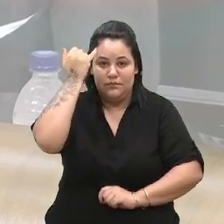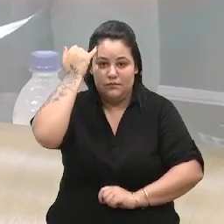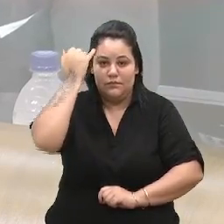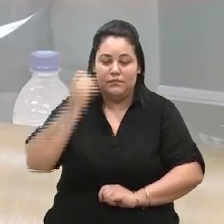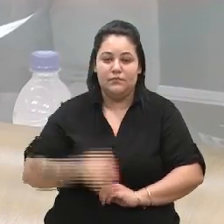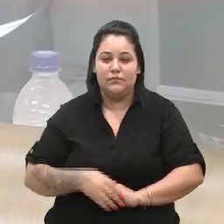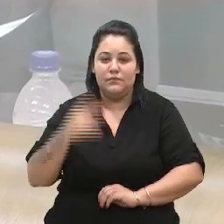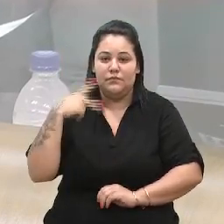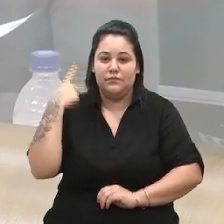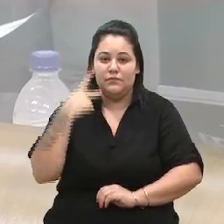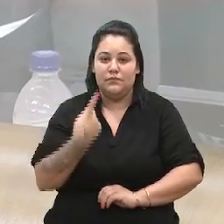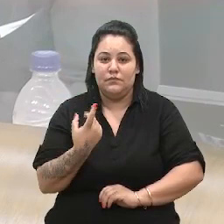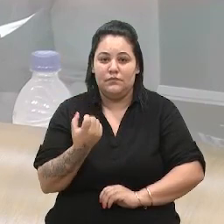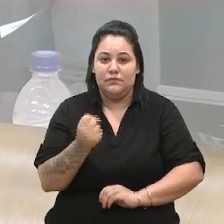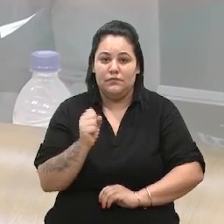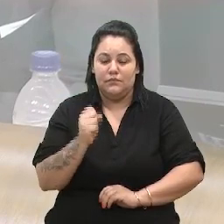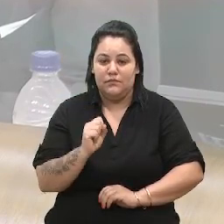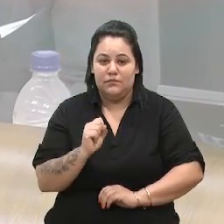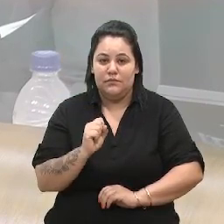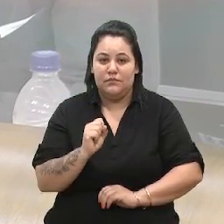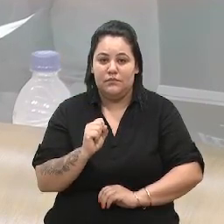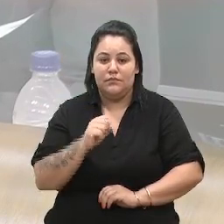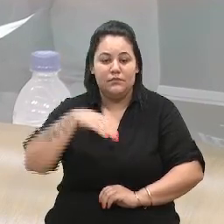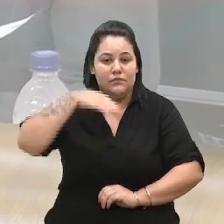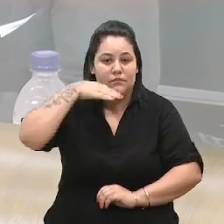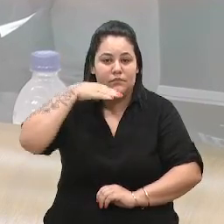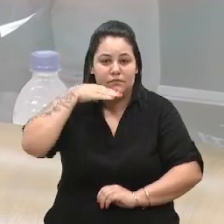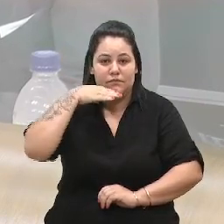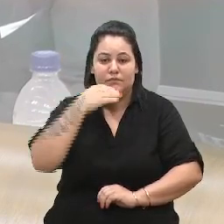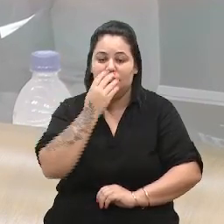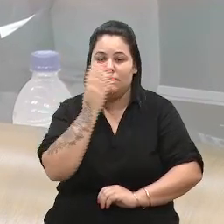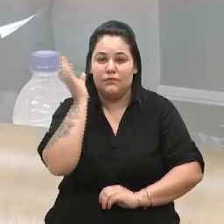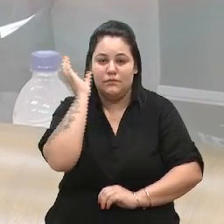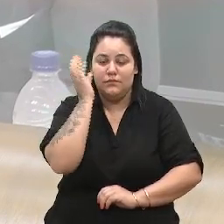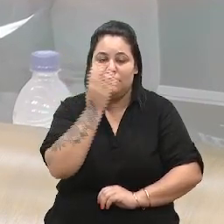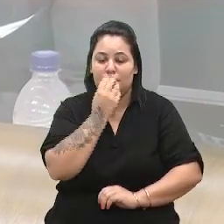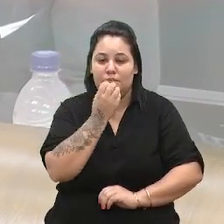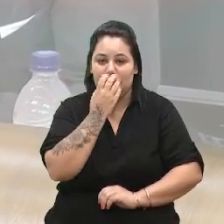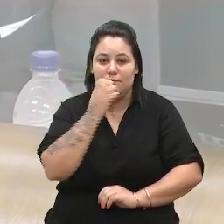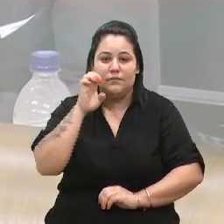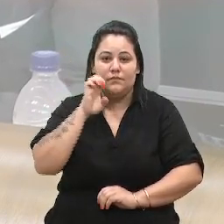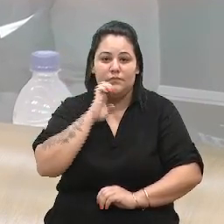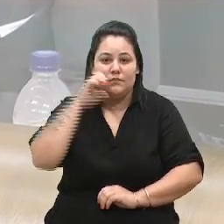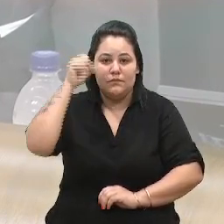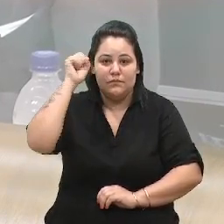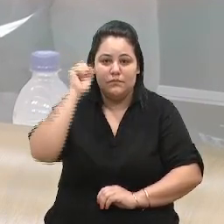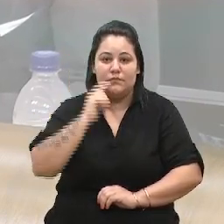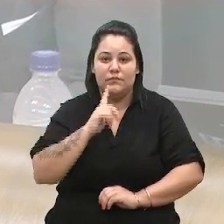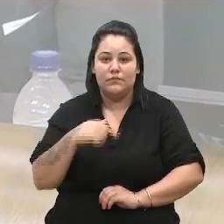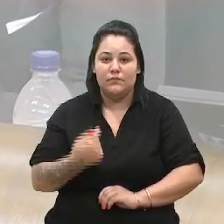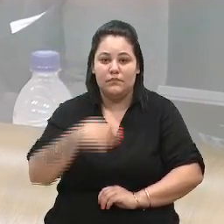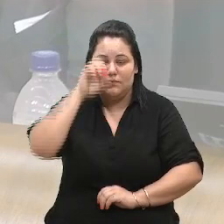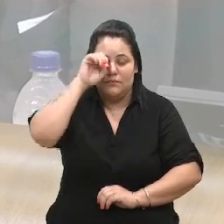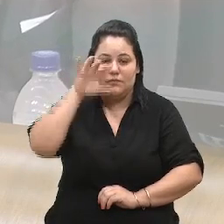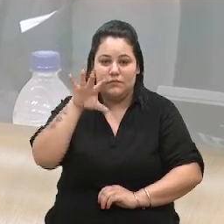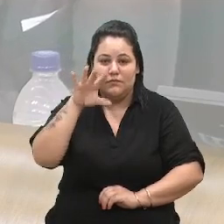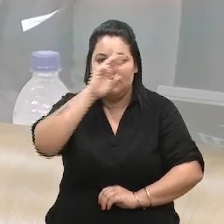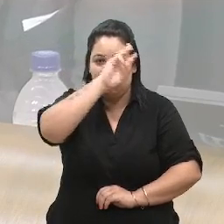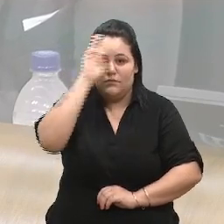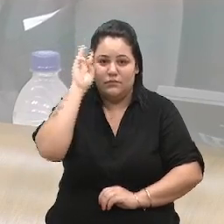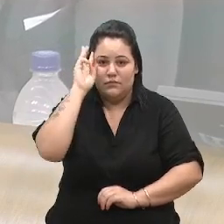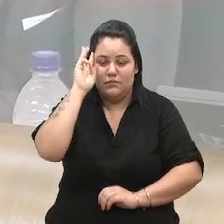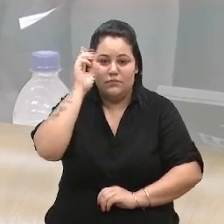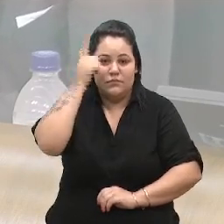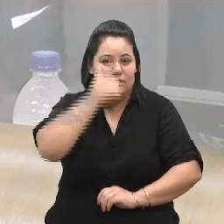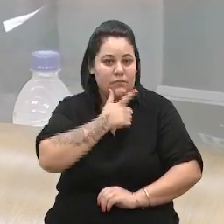vereadores da 18ª legislatura bortola cadori cames clov chucha Estela balardim Fiúza glad frio Juliano Valim